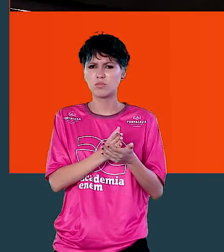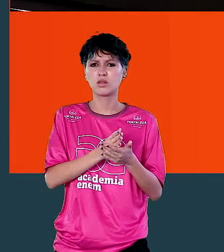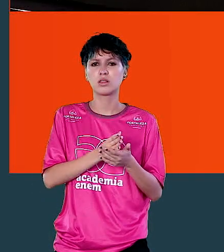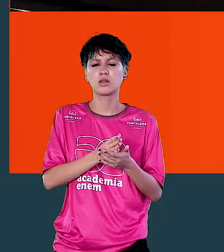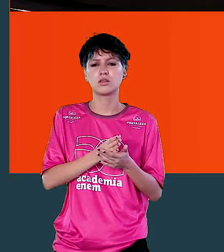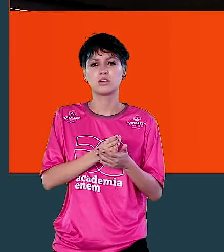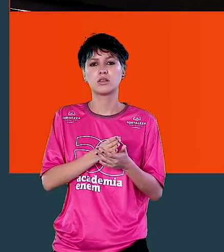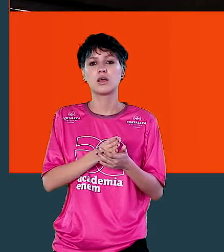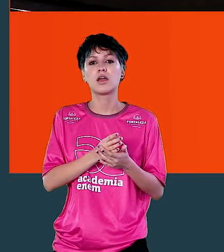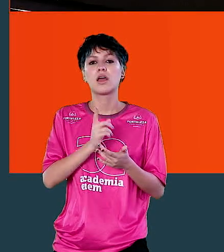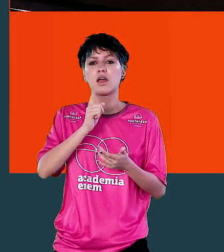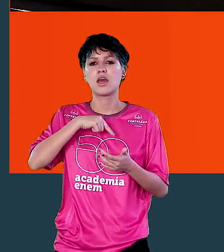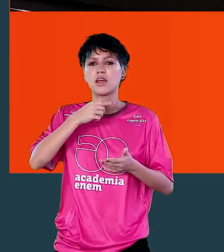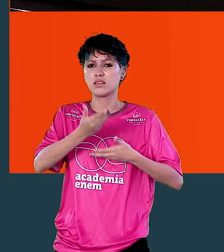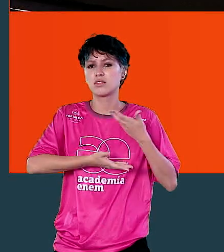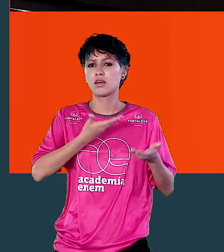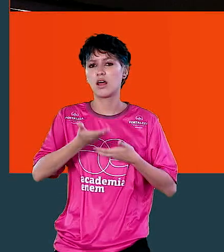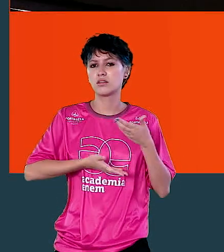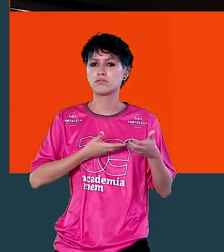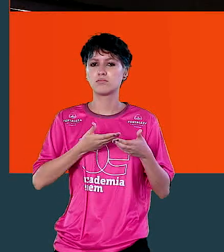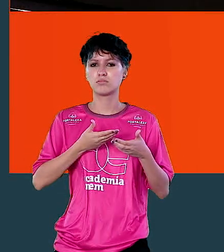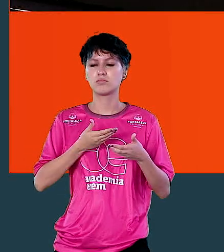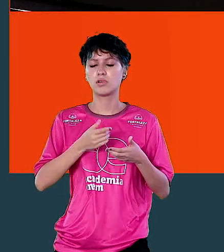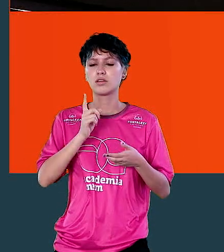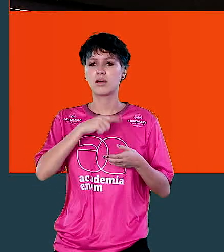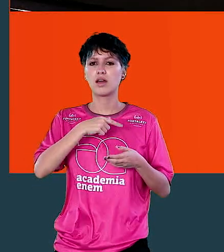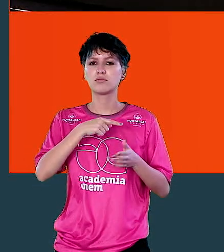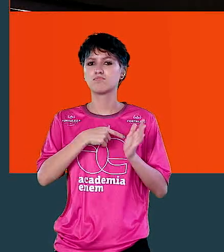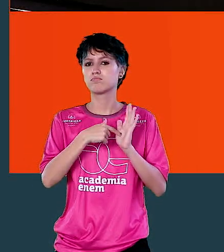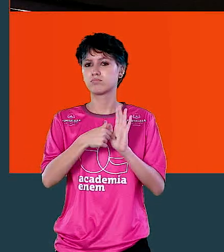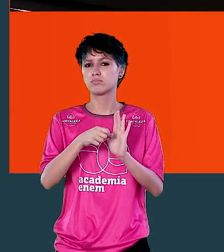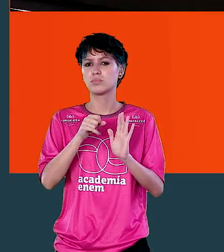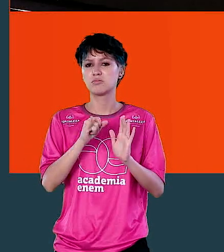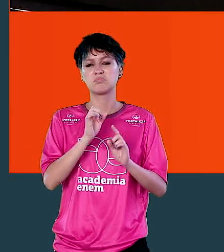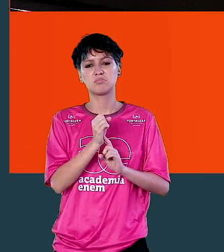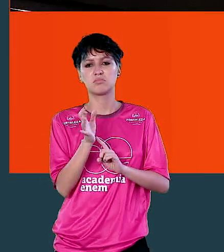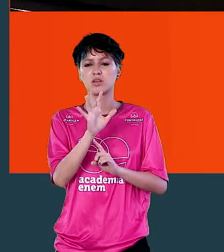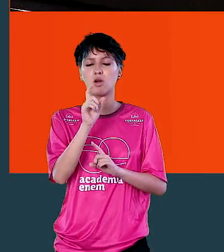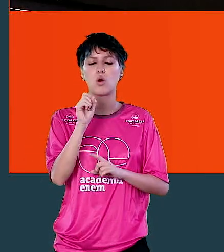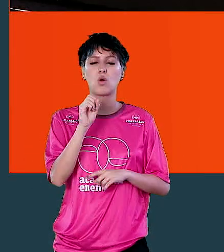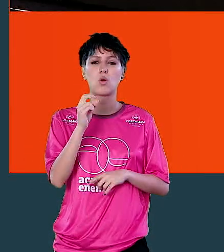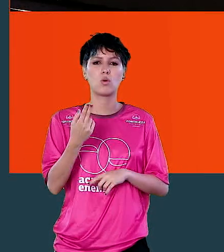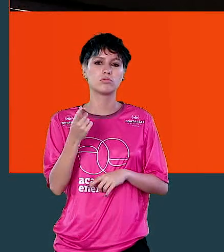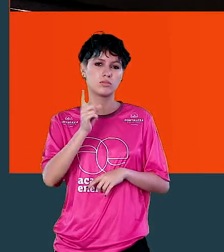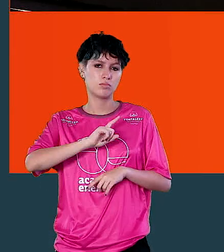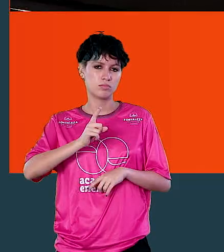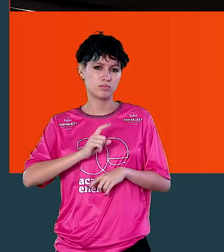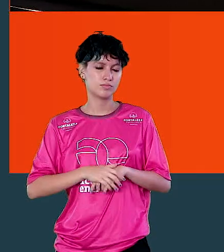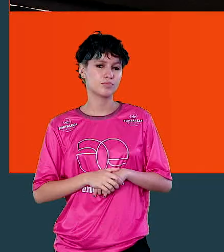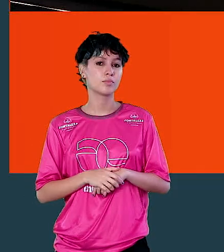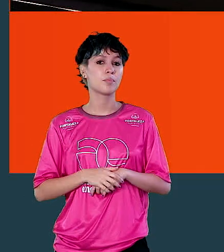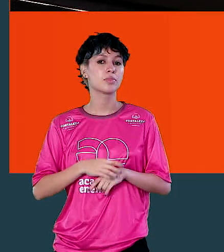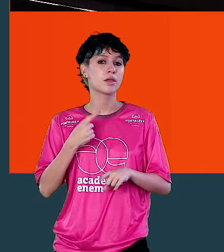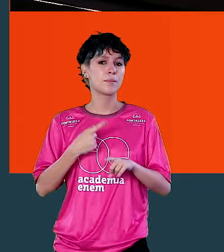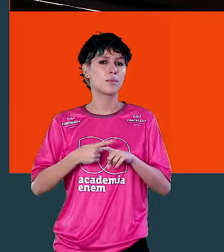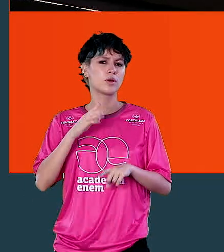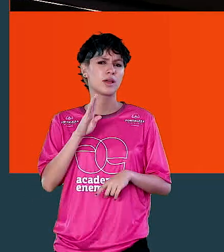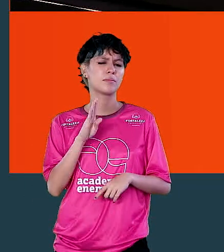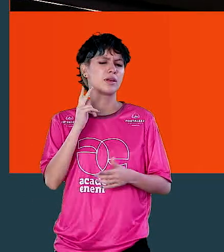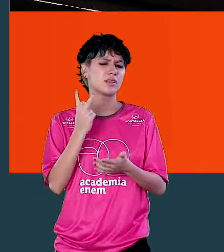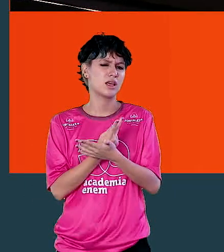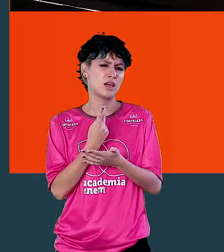as interações, que é o que a gente está vendo, né? Falsa letra A. Por que a B está errada?